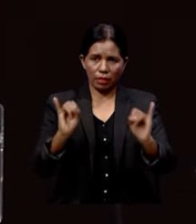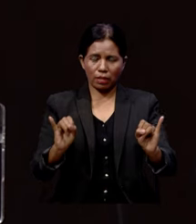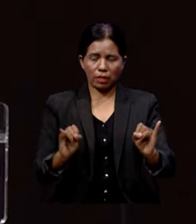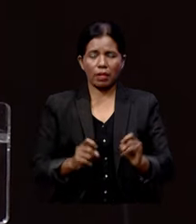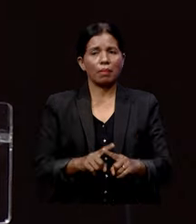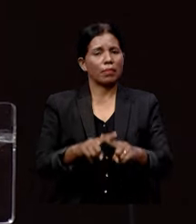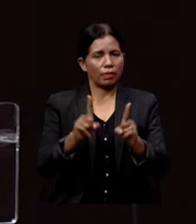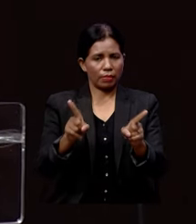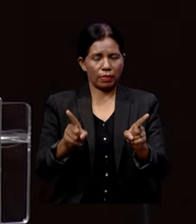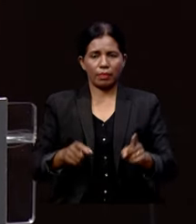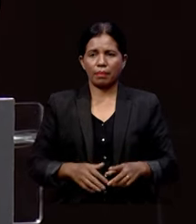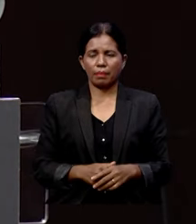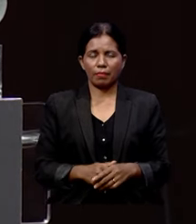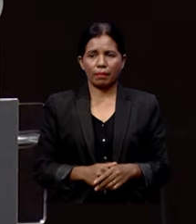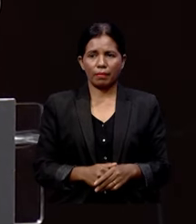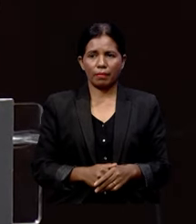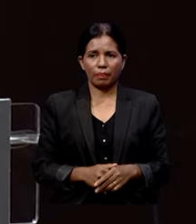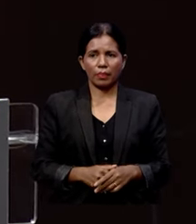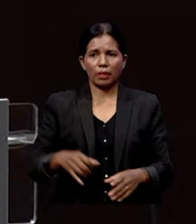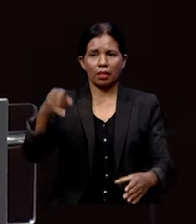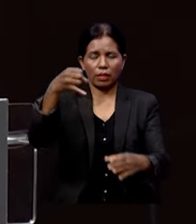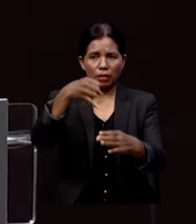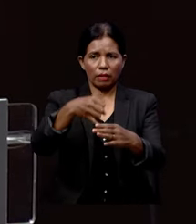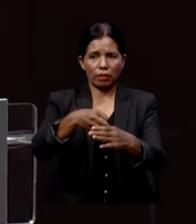mas, em boa verdade,